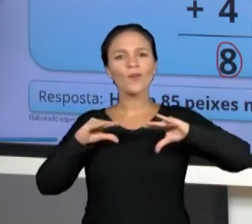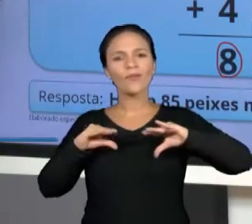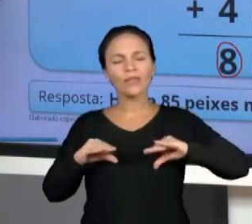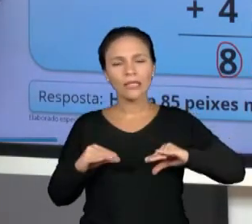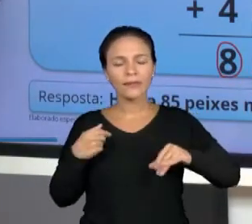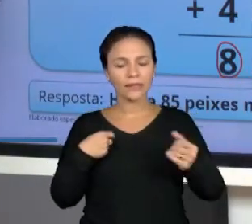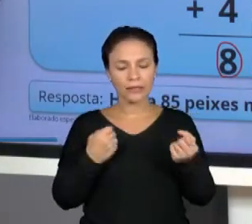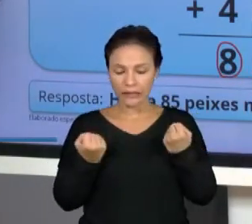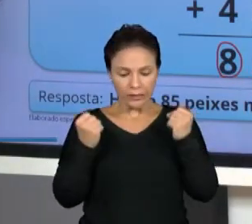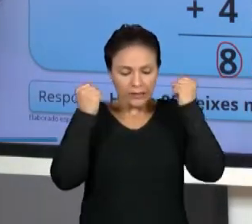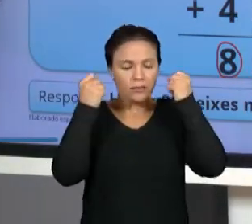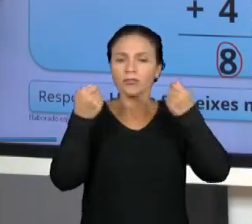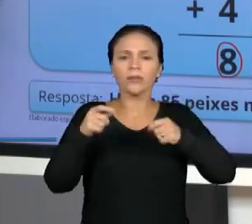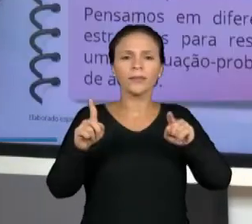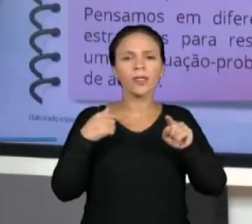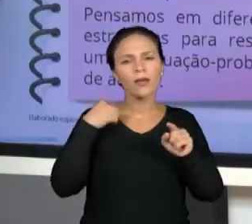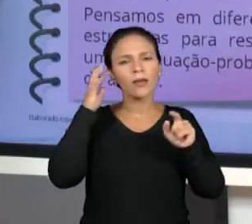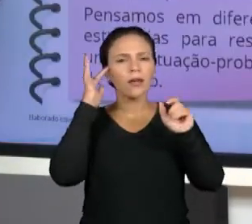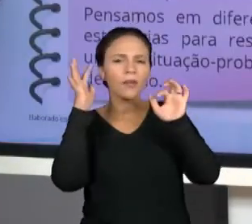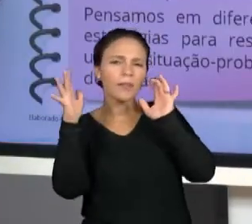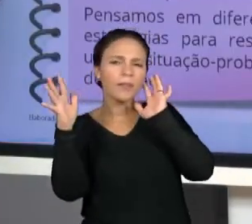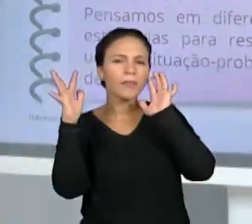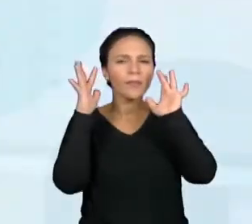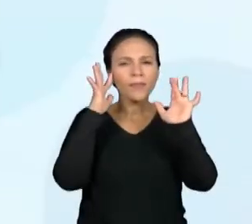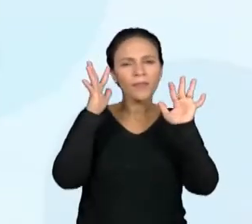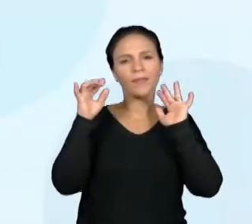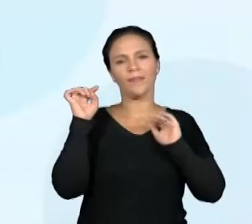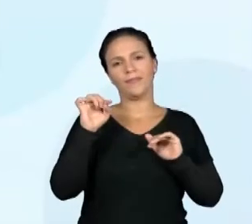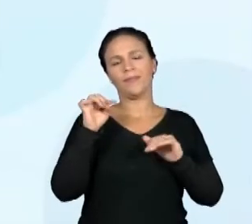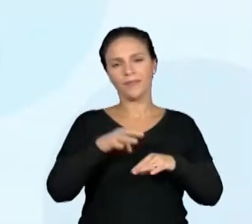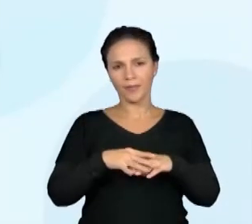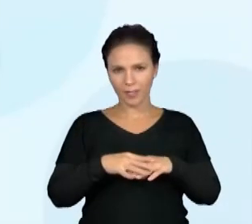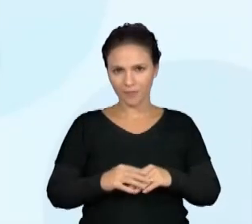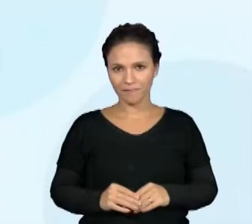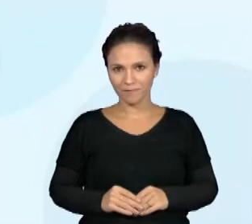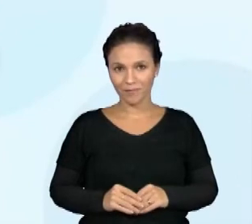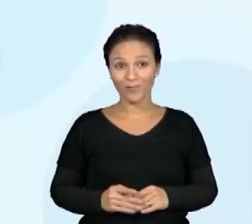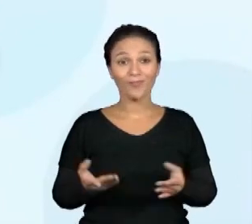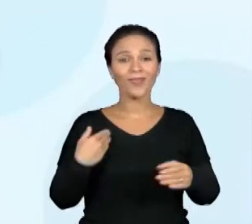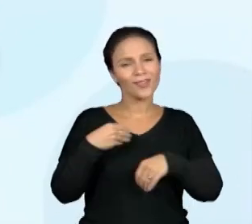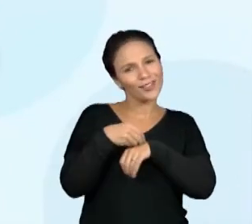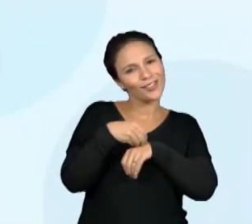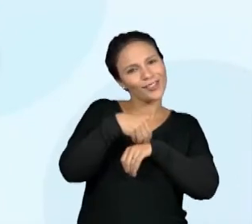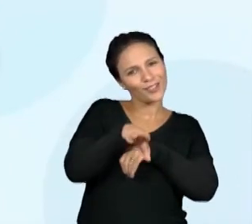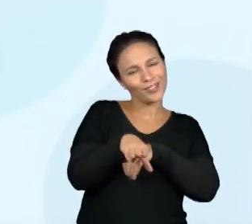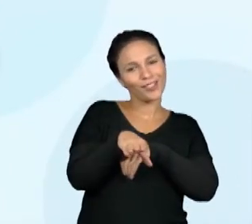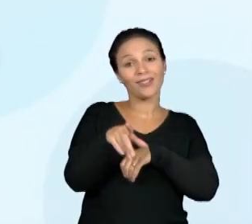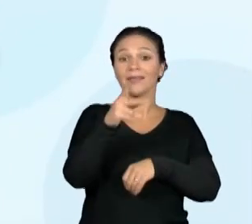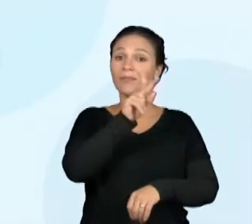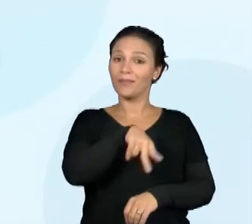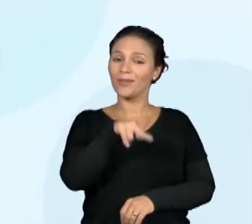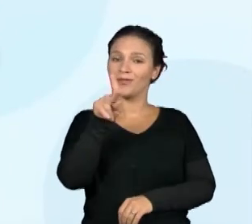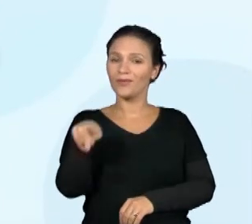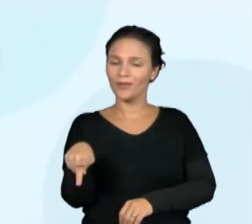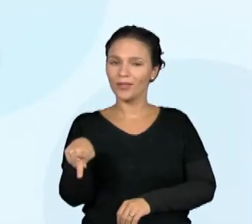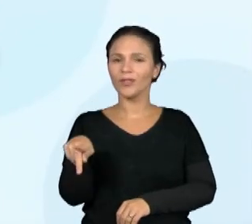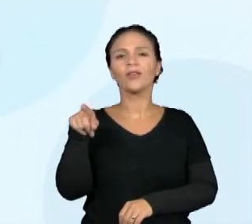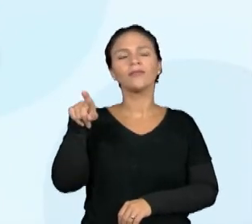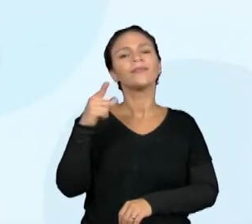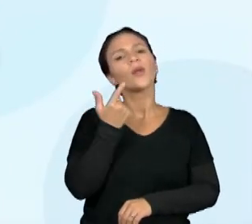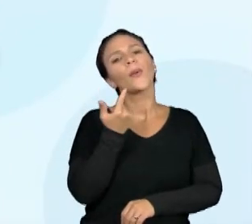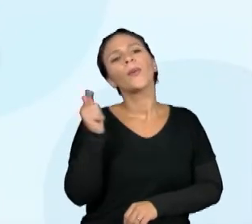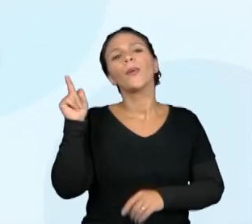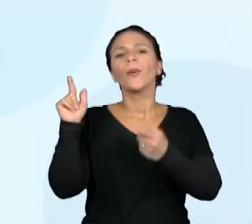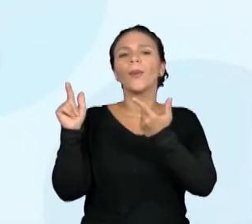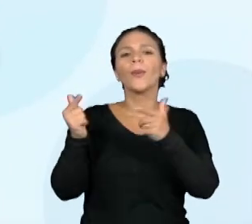e a refletir melhor sobre o problema. Deixei aí como sugestão que o seu professor proponha